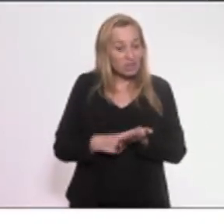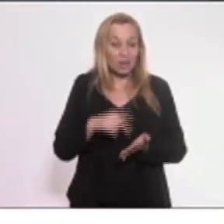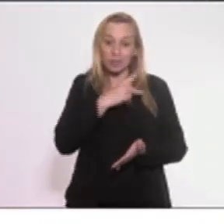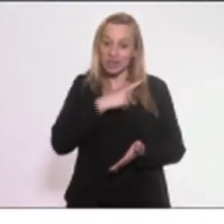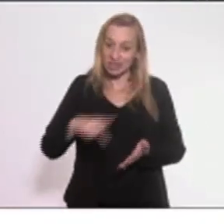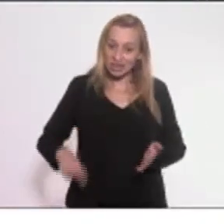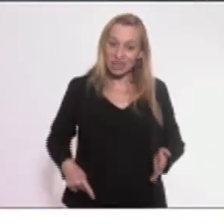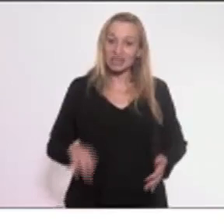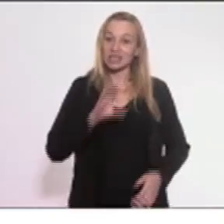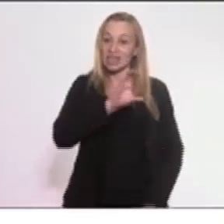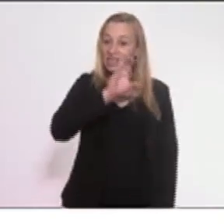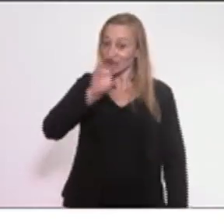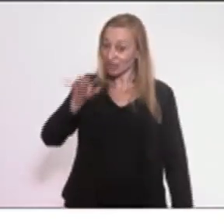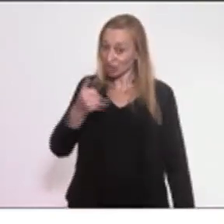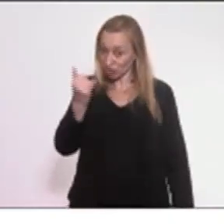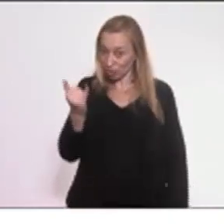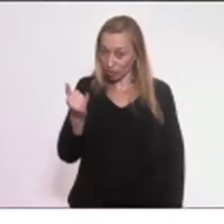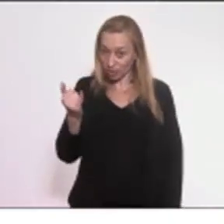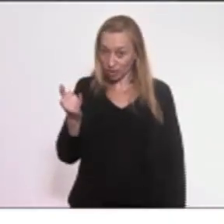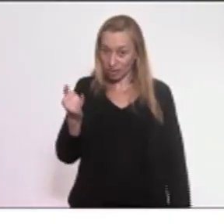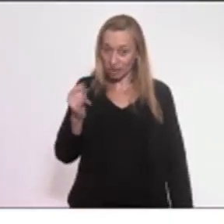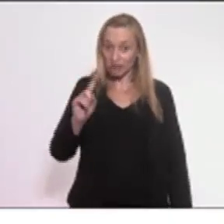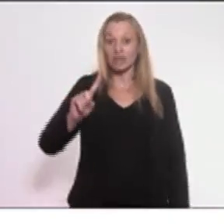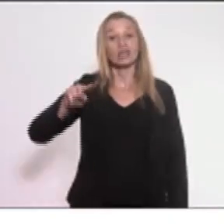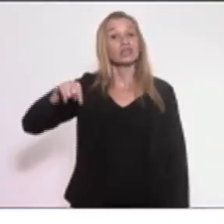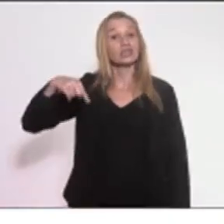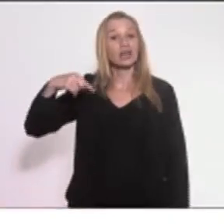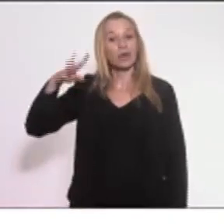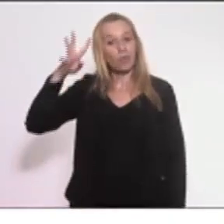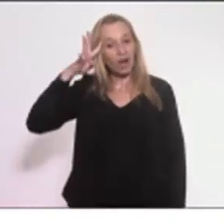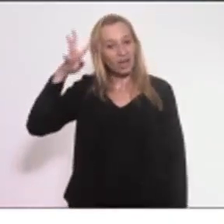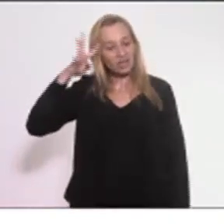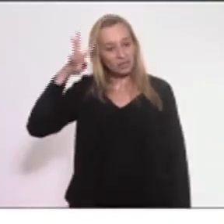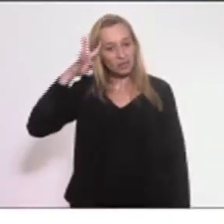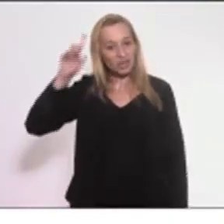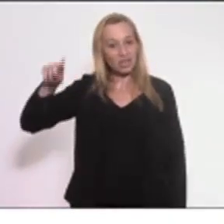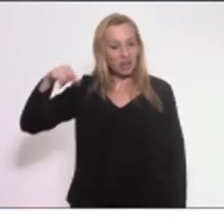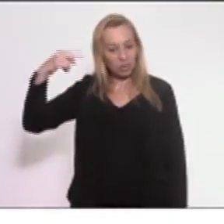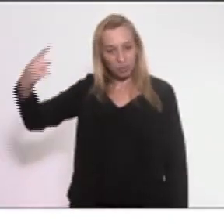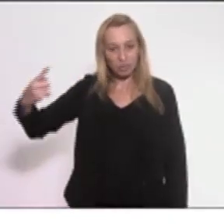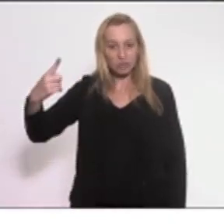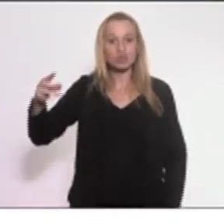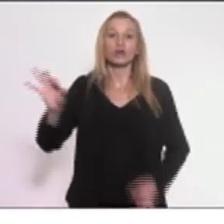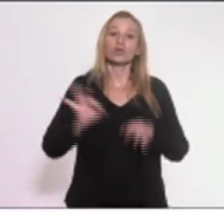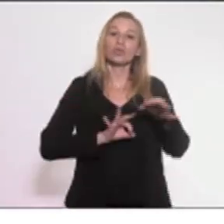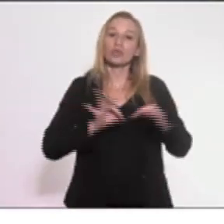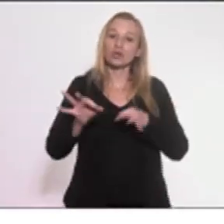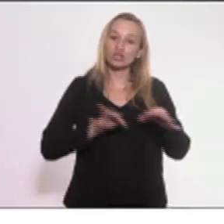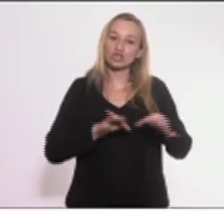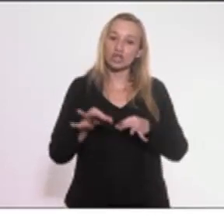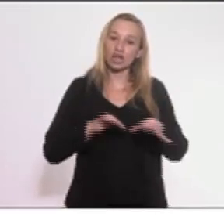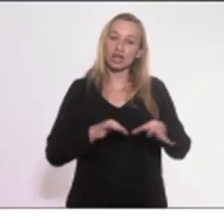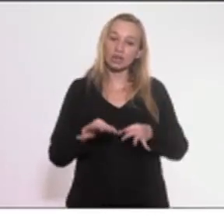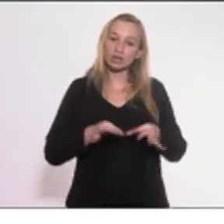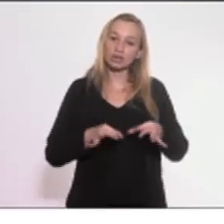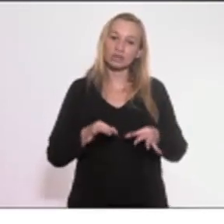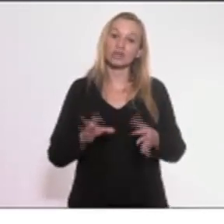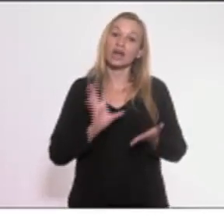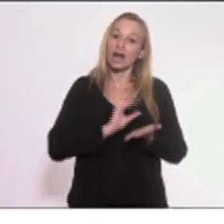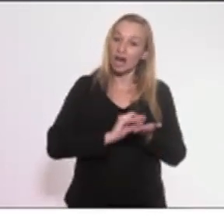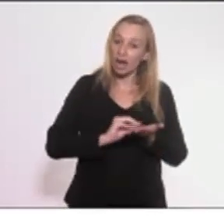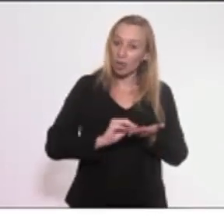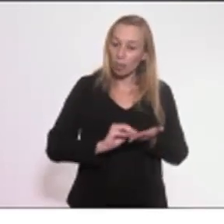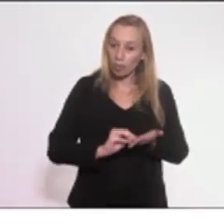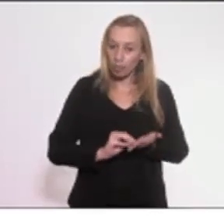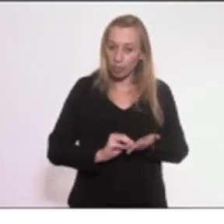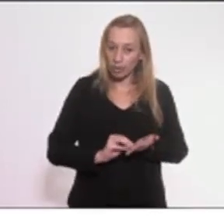da CCJ, que na próxima quarta-feira o projeto viria à pauta